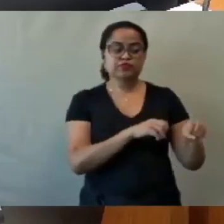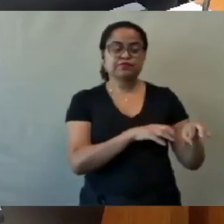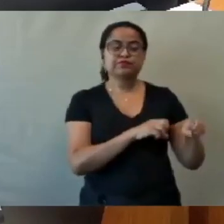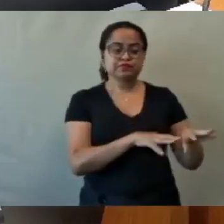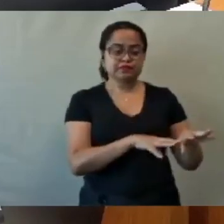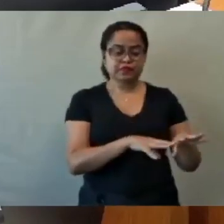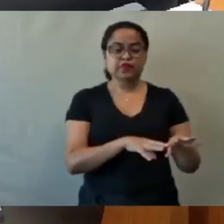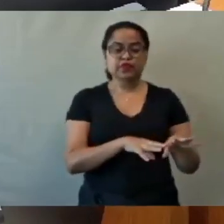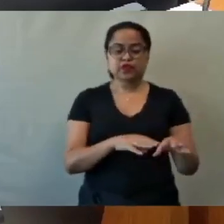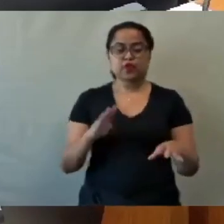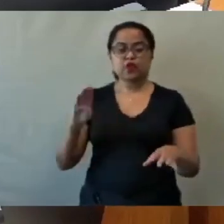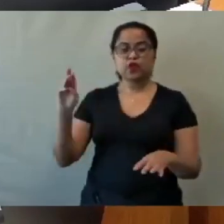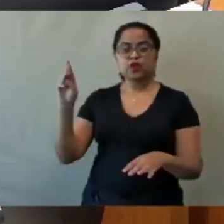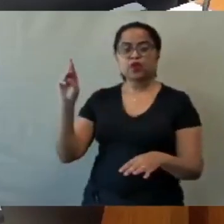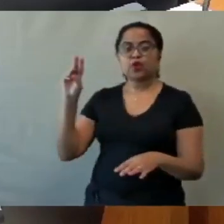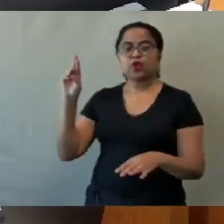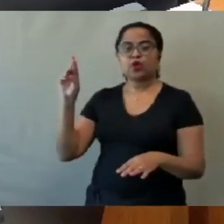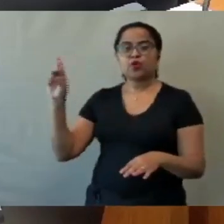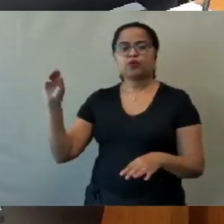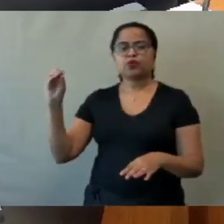educação, Bruno Barral.